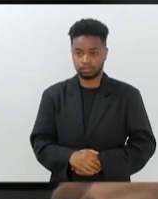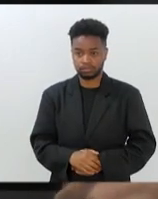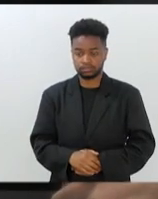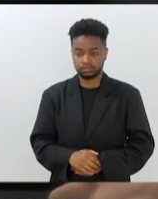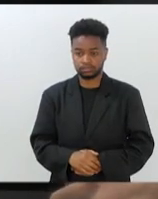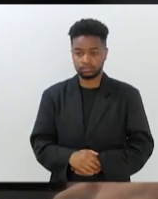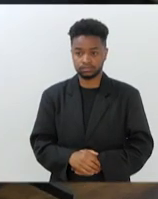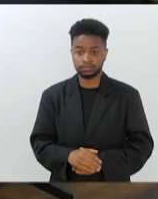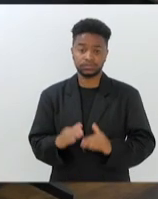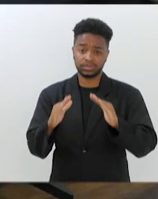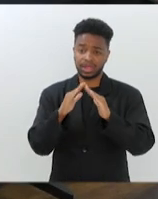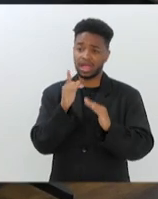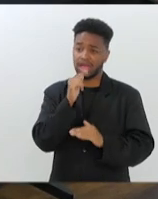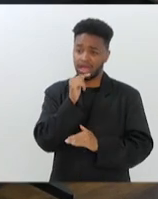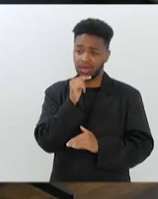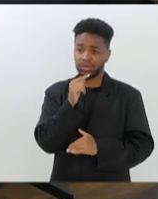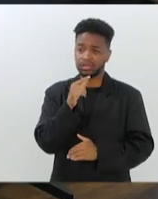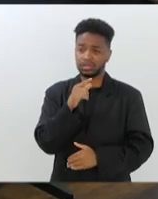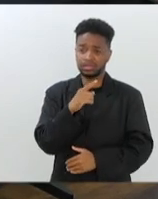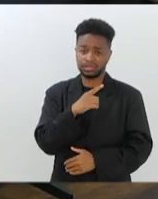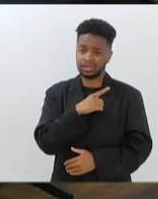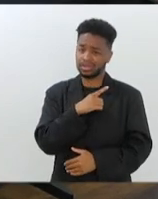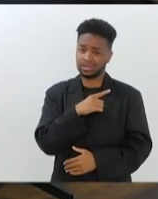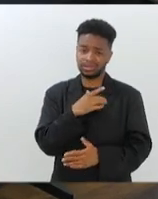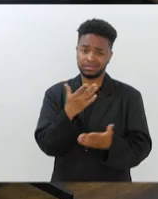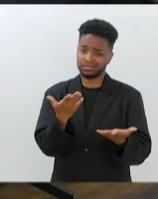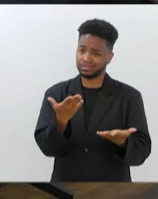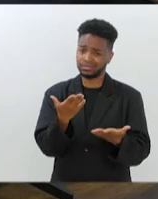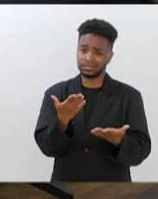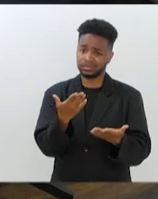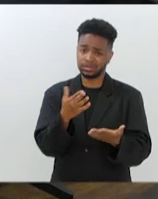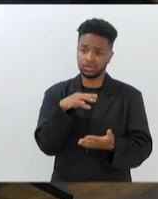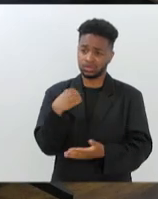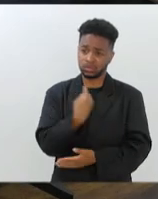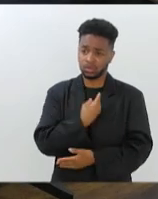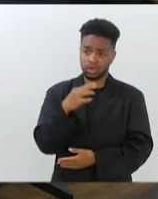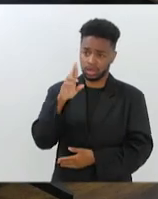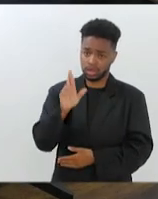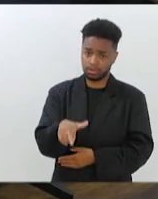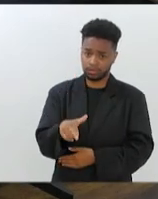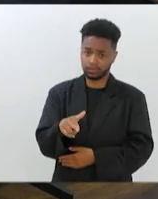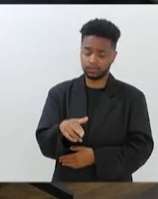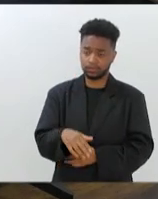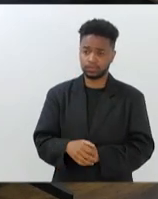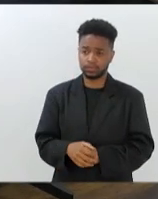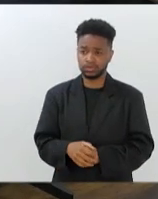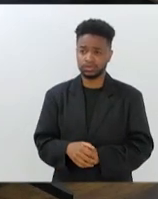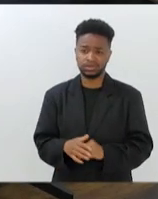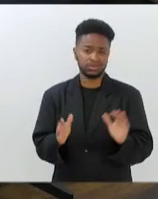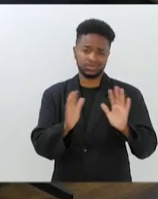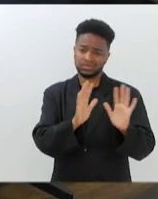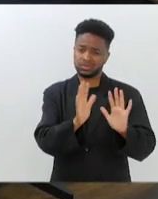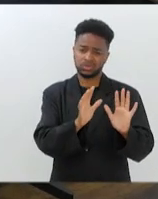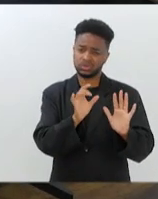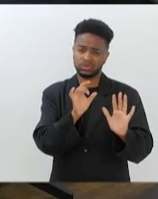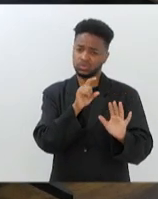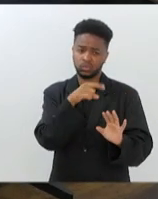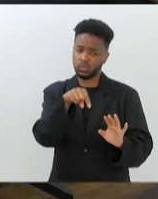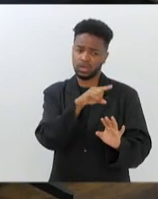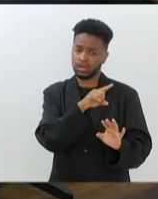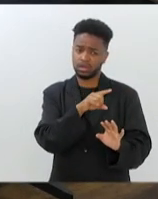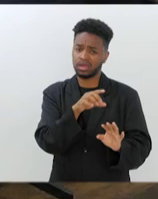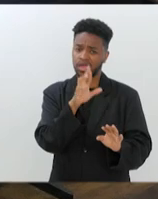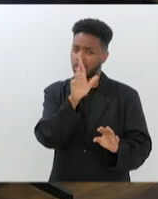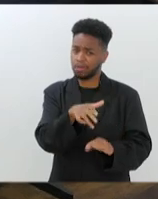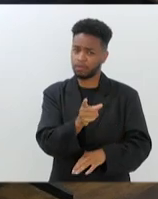das águas aquela pouca vergonha que a gente casa das águas Casa das águas foi recusado aquilo ali não não só só minuto não foi a senhora que recusou Casa das águas